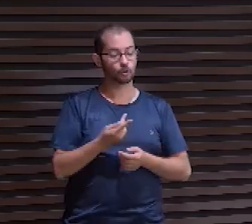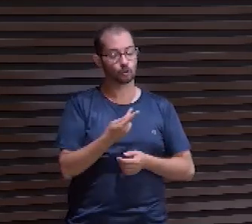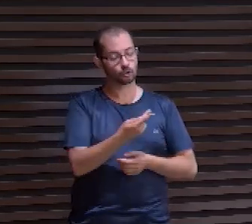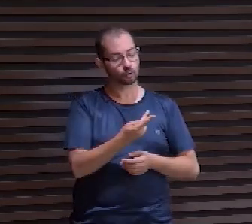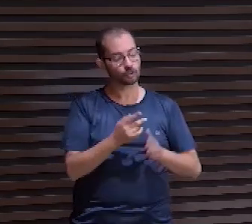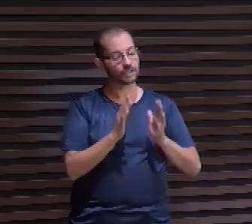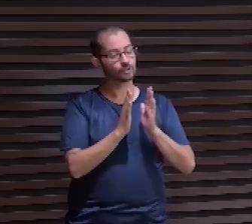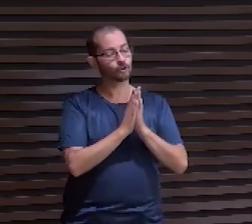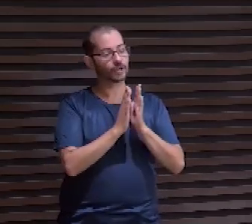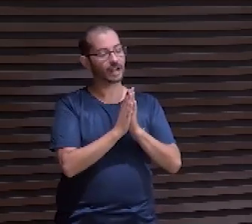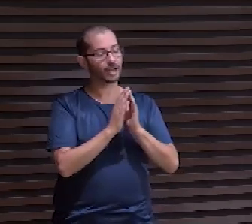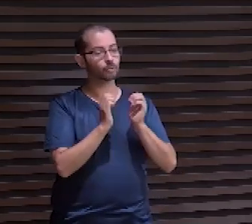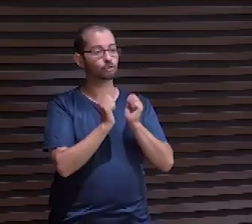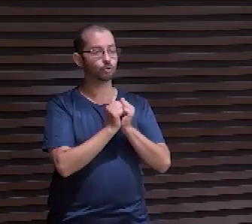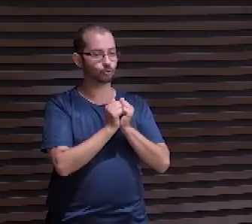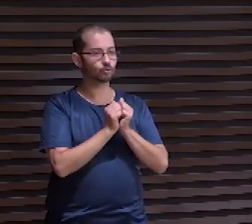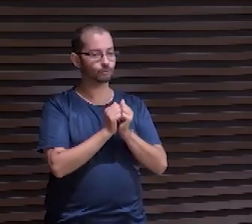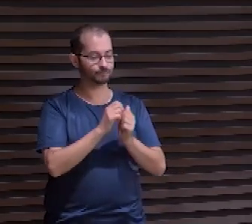embora.